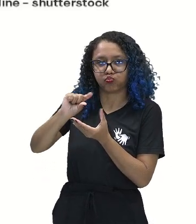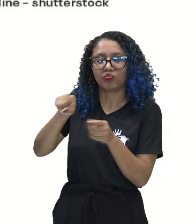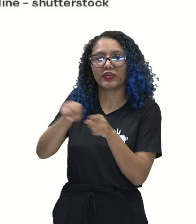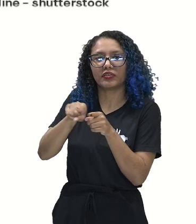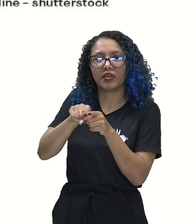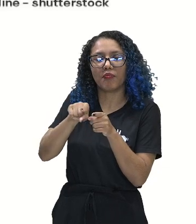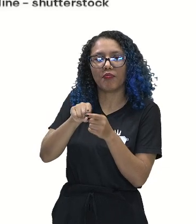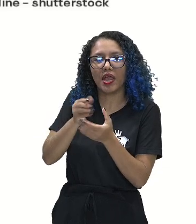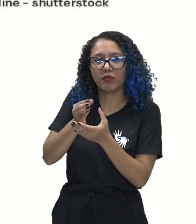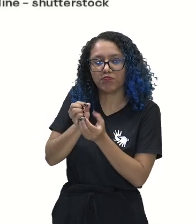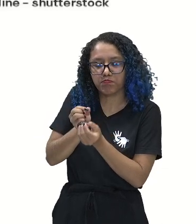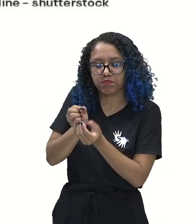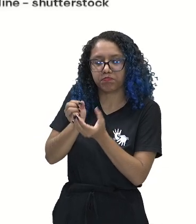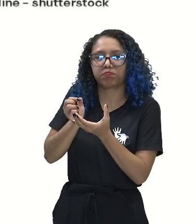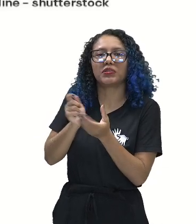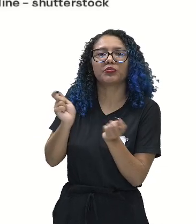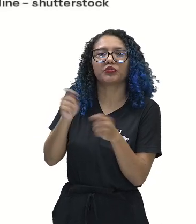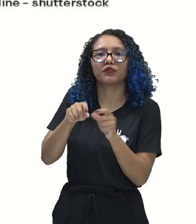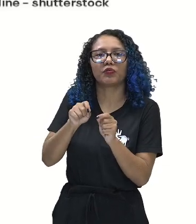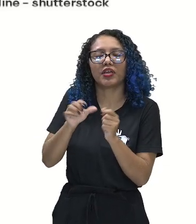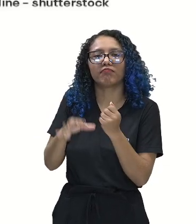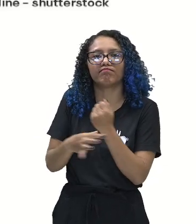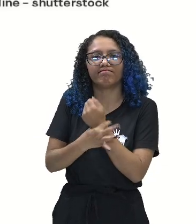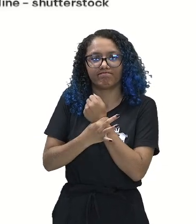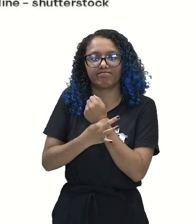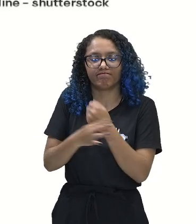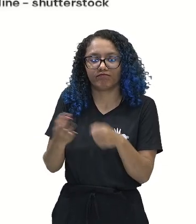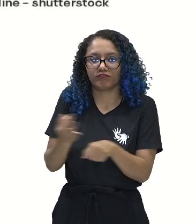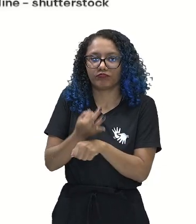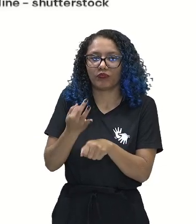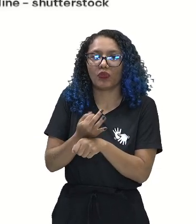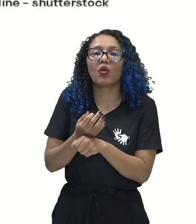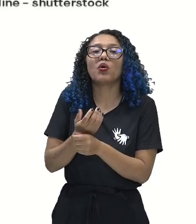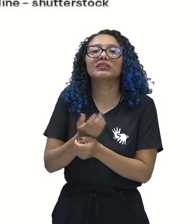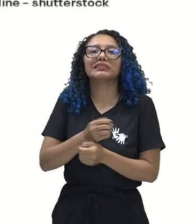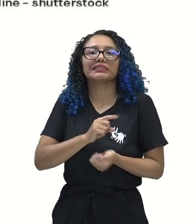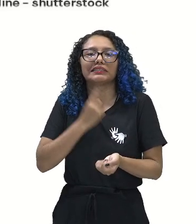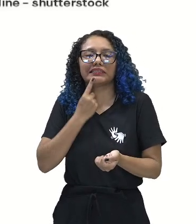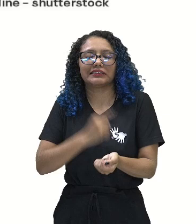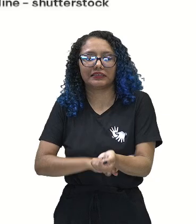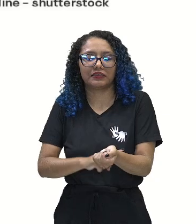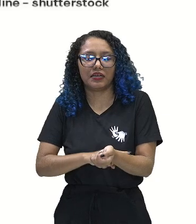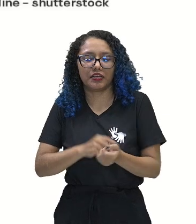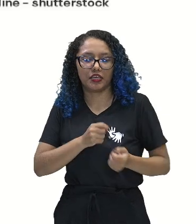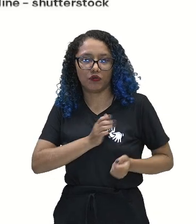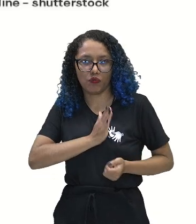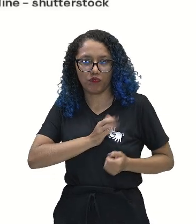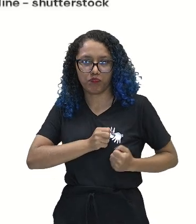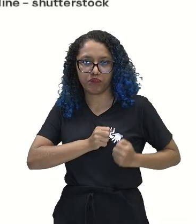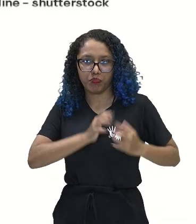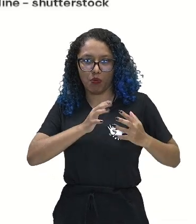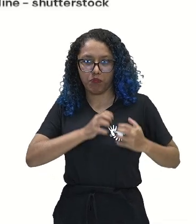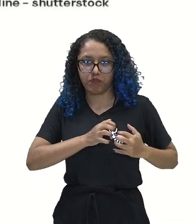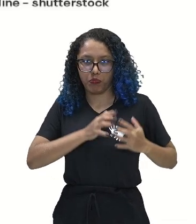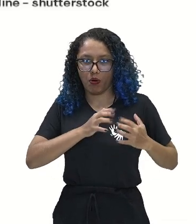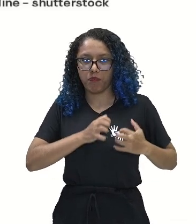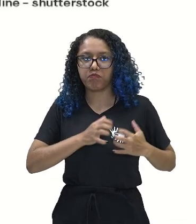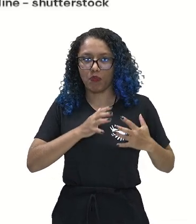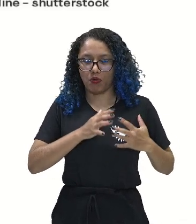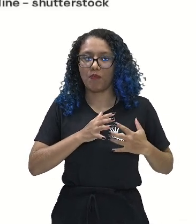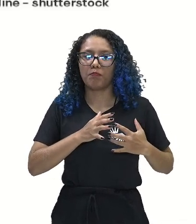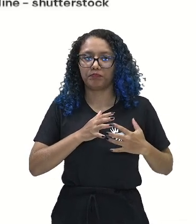suportar a pressão do sangue que é bombeada pelo coração. Então, nós temos aqui, ó, que